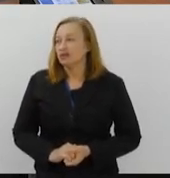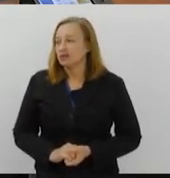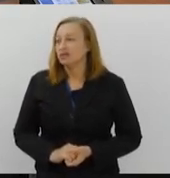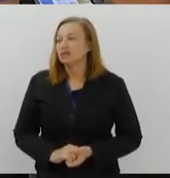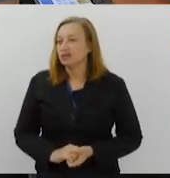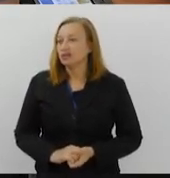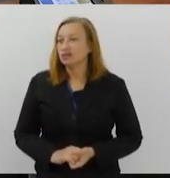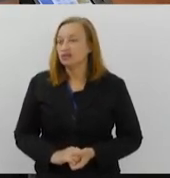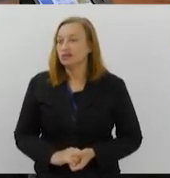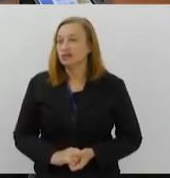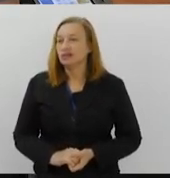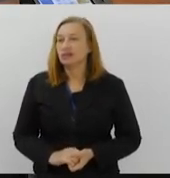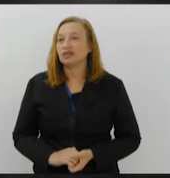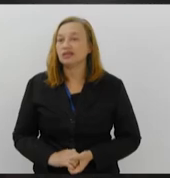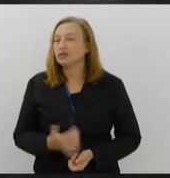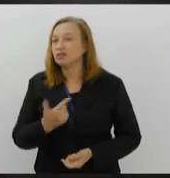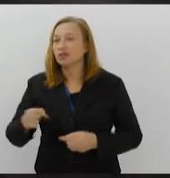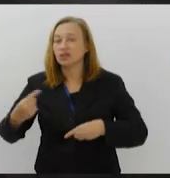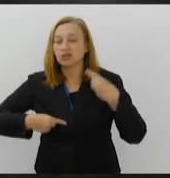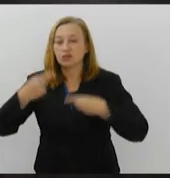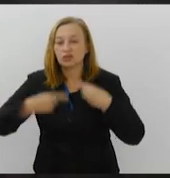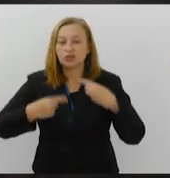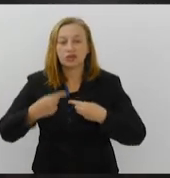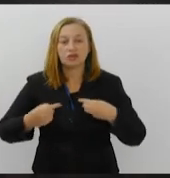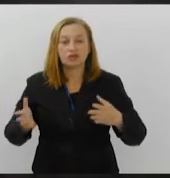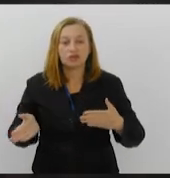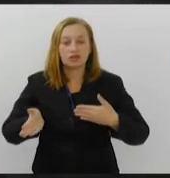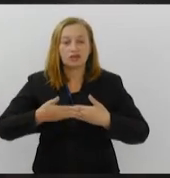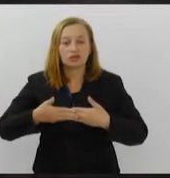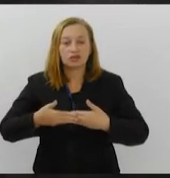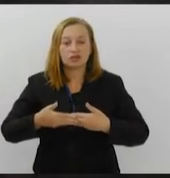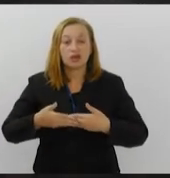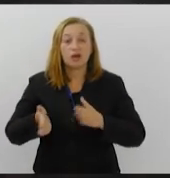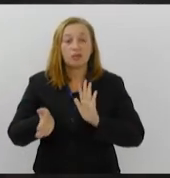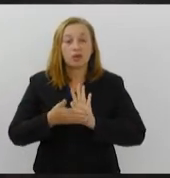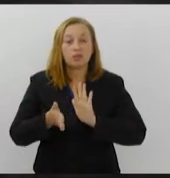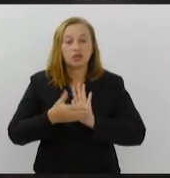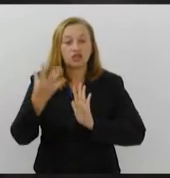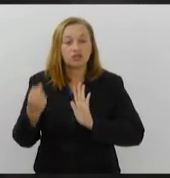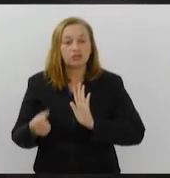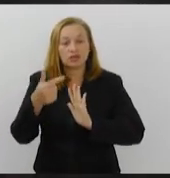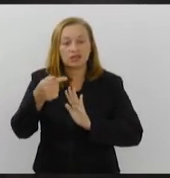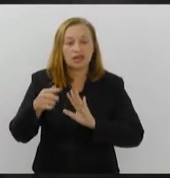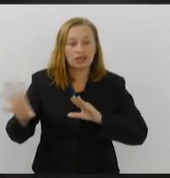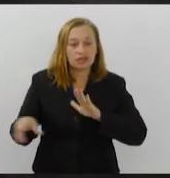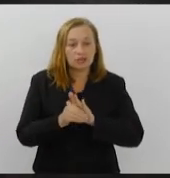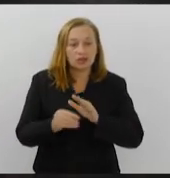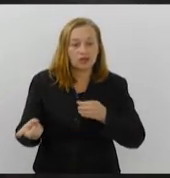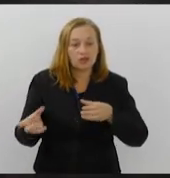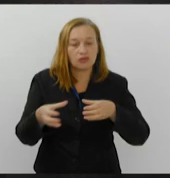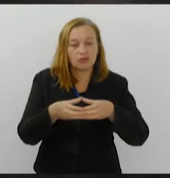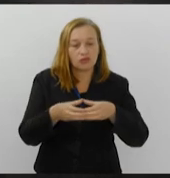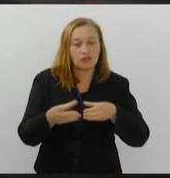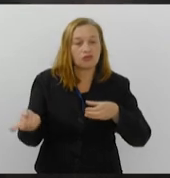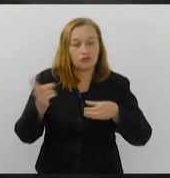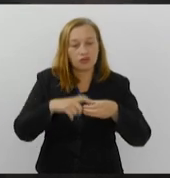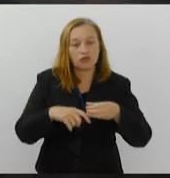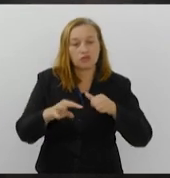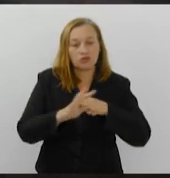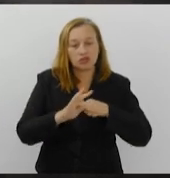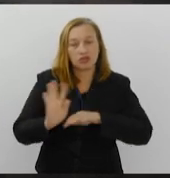lá em cima, não? Não havendo mais quem queira discutir, encerrada a discussão, a presente proposta recebeu 7 emendas e retorna às comissões